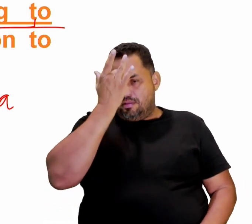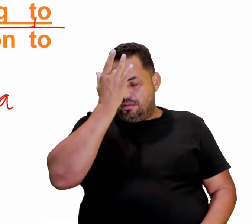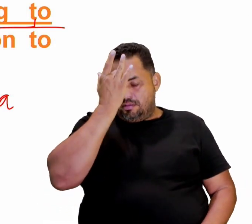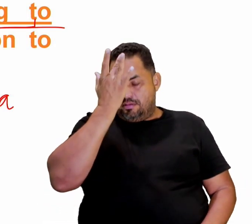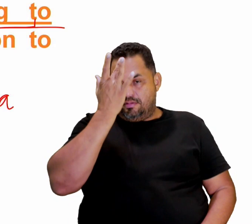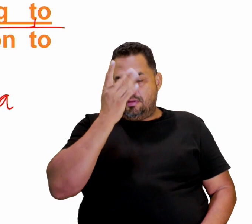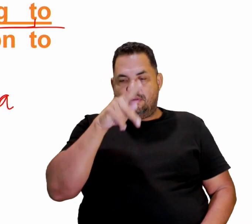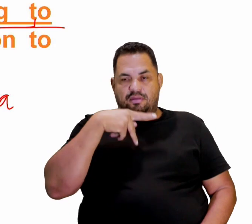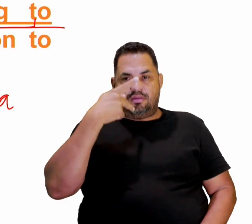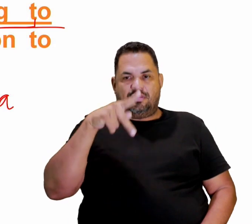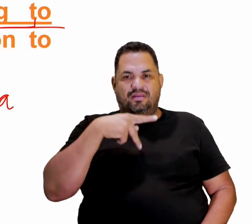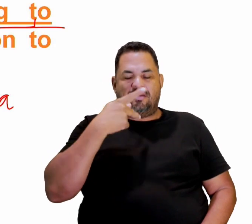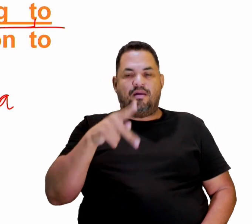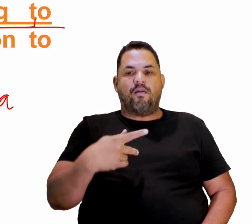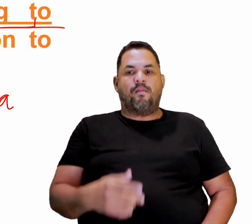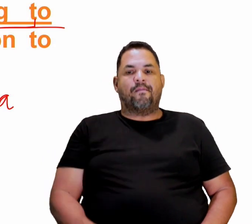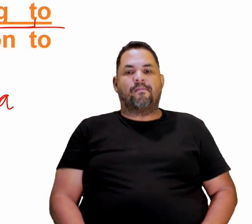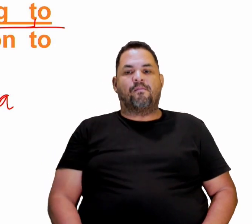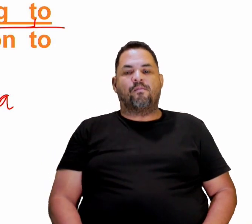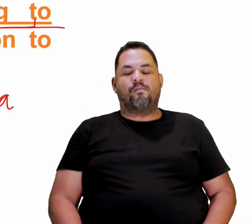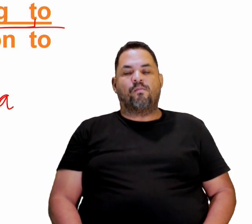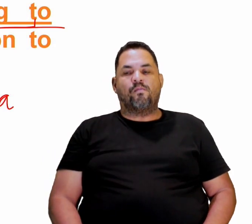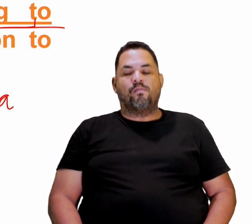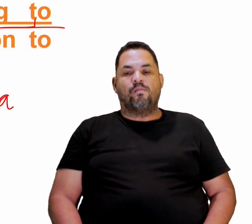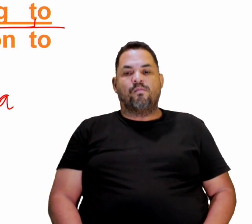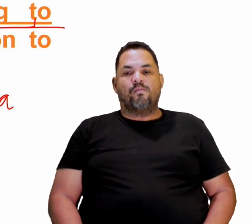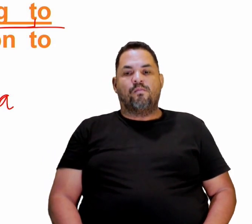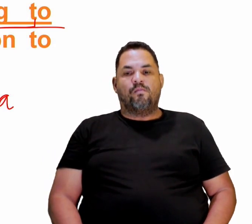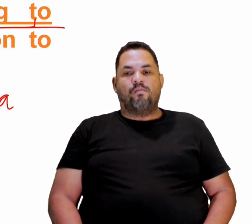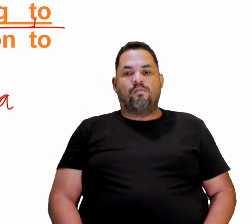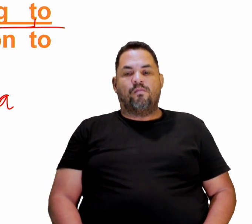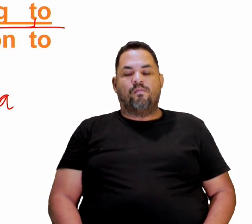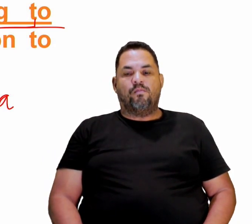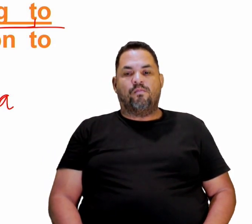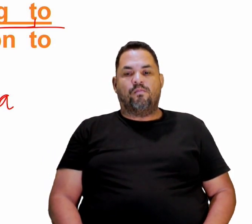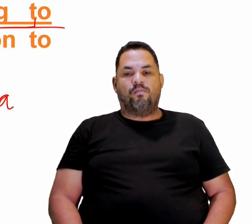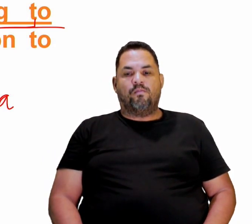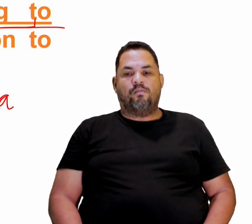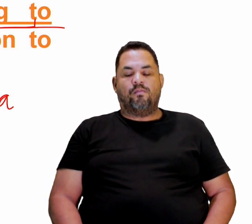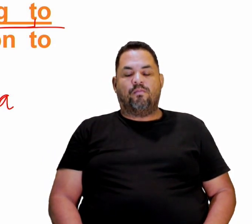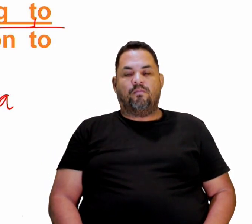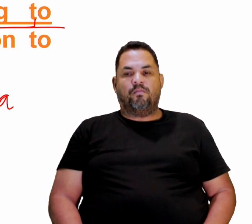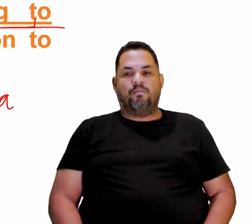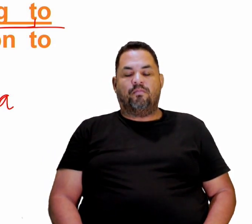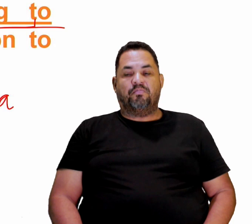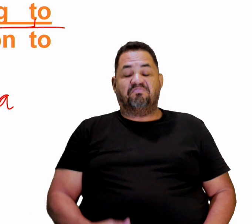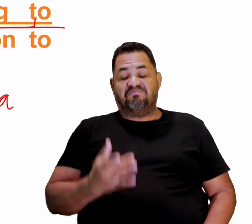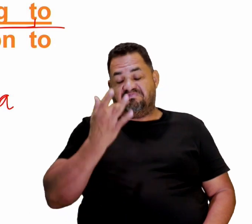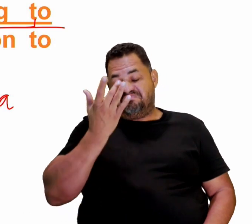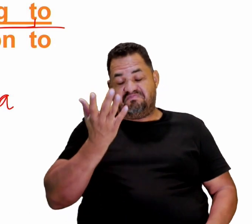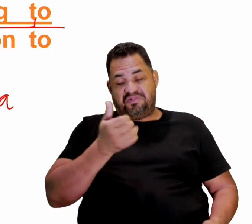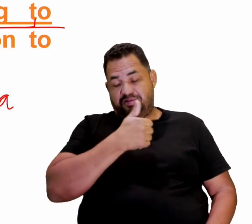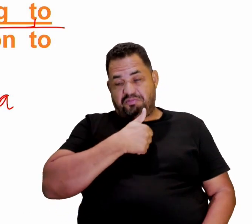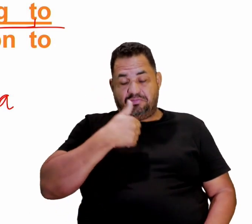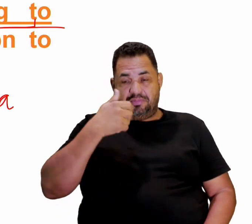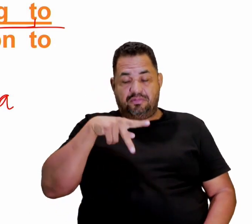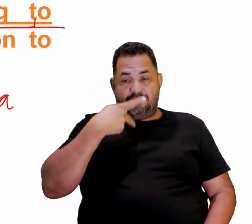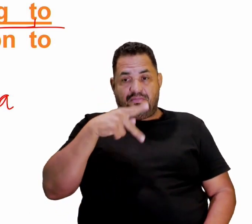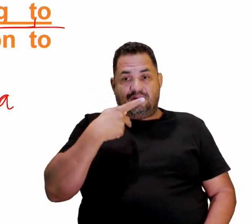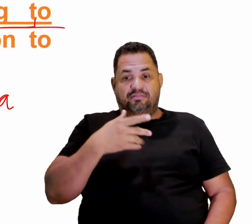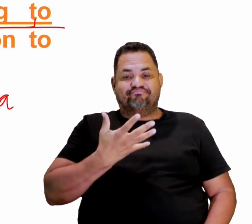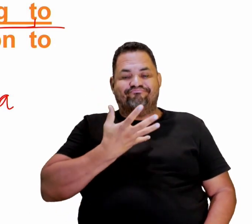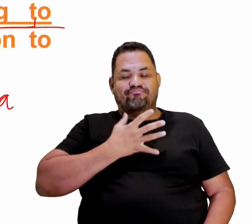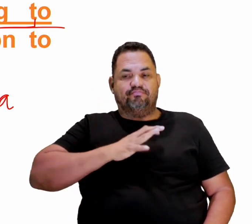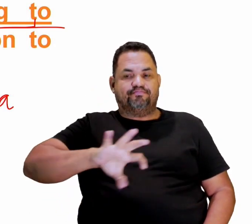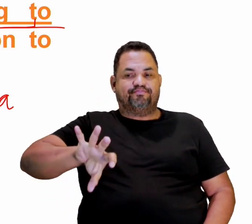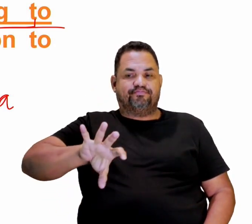de falar engana do que I going to I'm Gontijo aí você também pode falar ah mas eu não